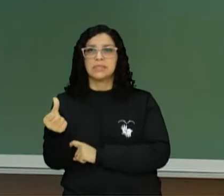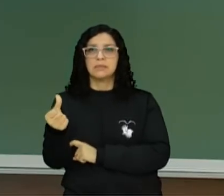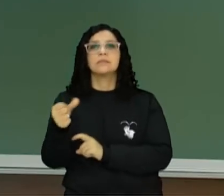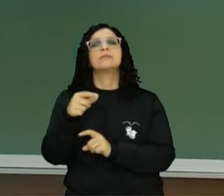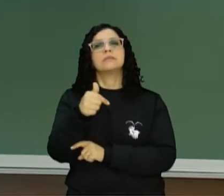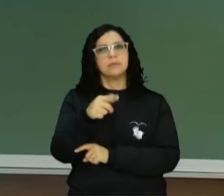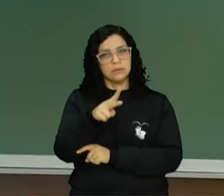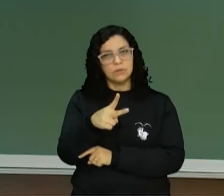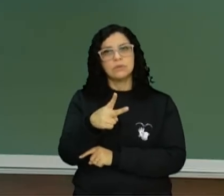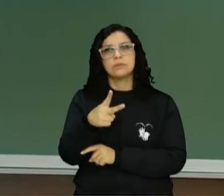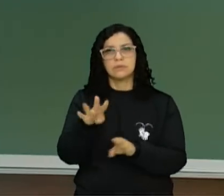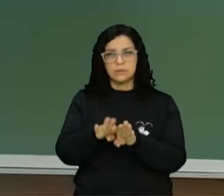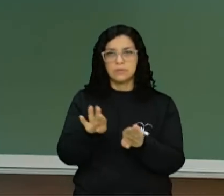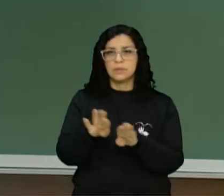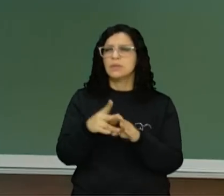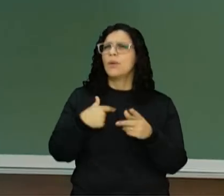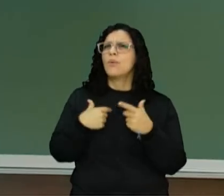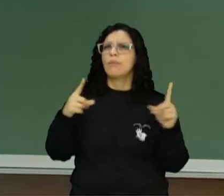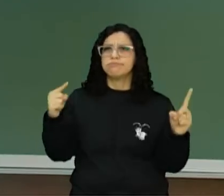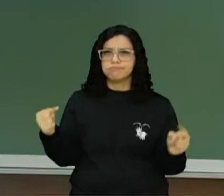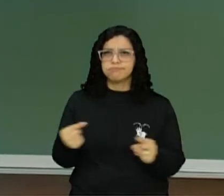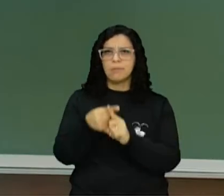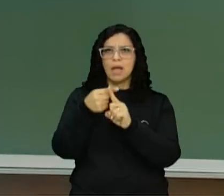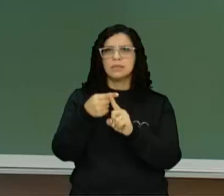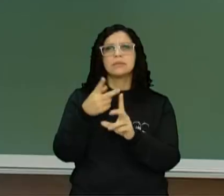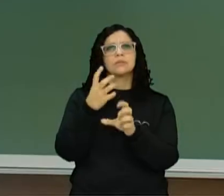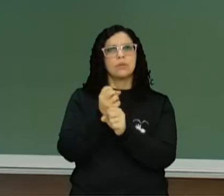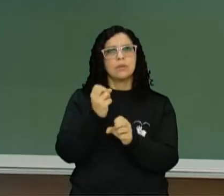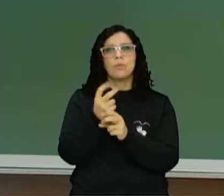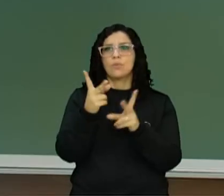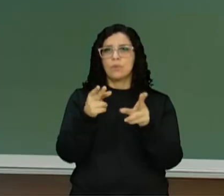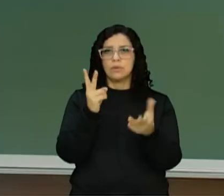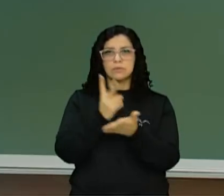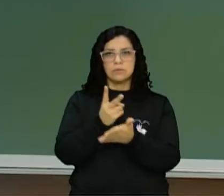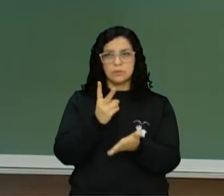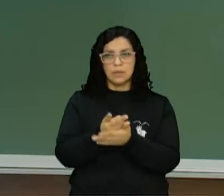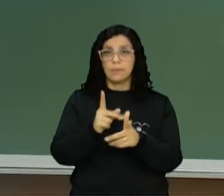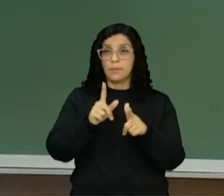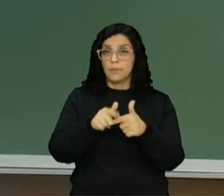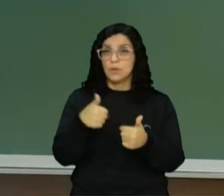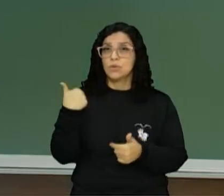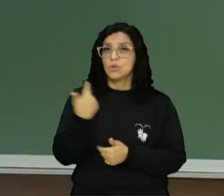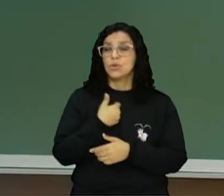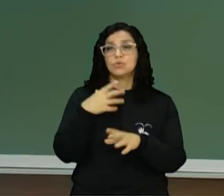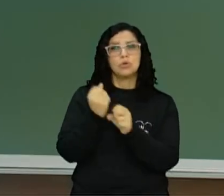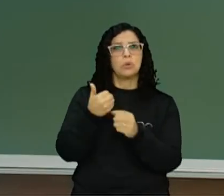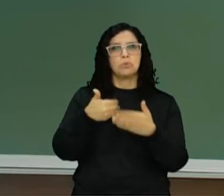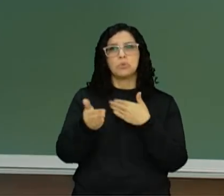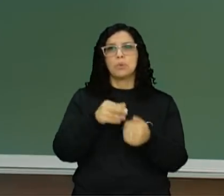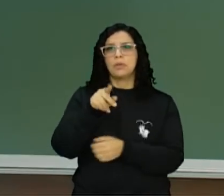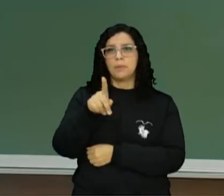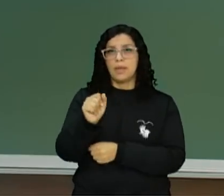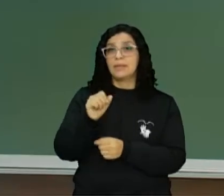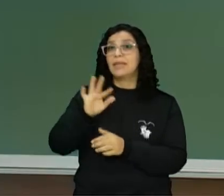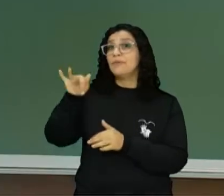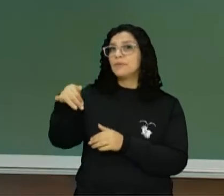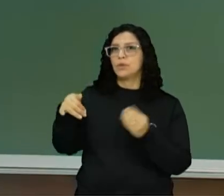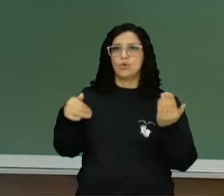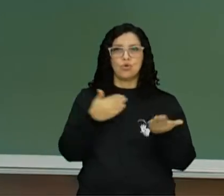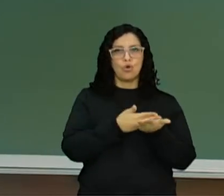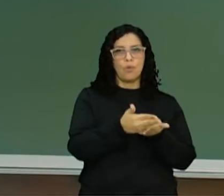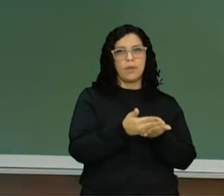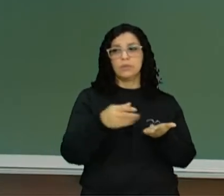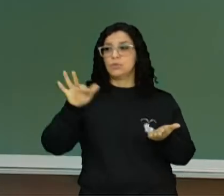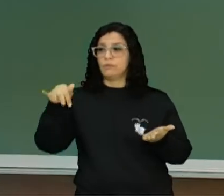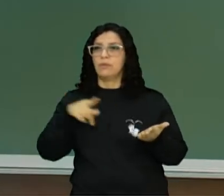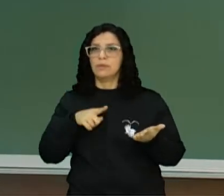56, 72 também. Então, vai dar sempre o mesmo resultado, ok? Isso vale para qualquer progressão finita, certo? Sempre que